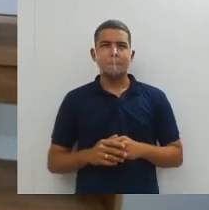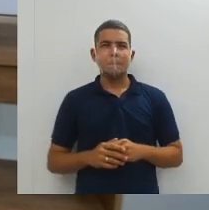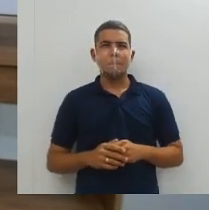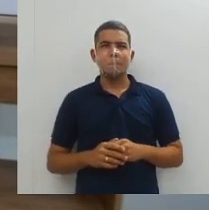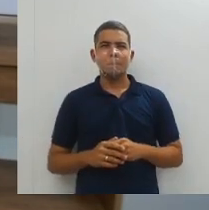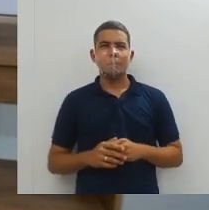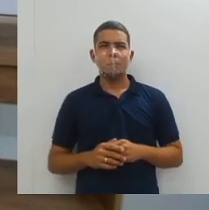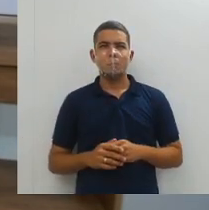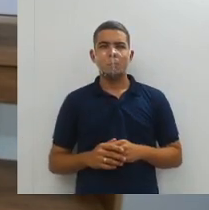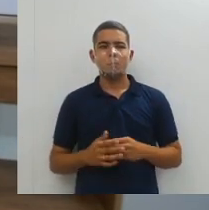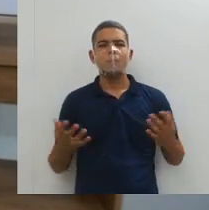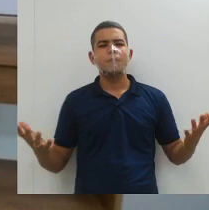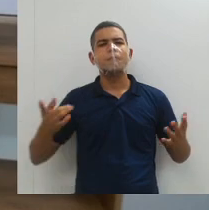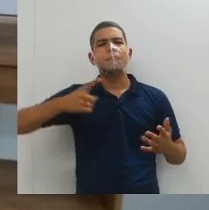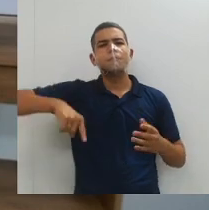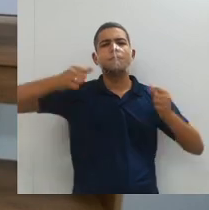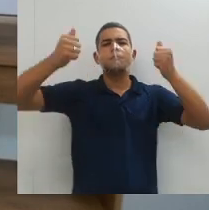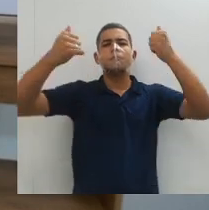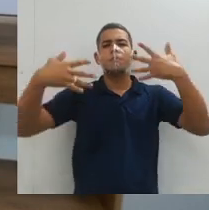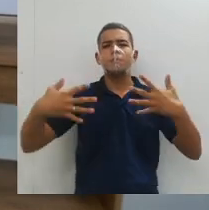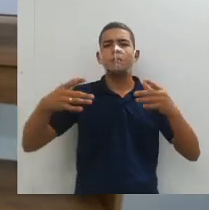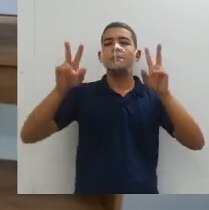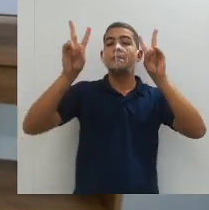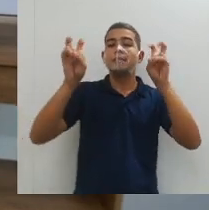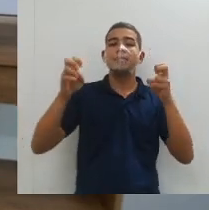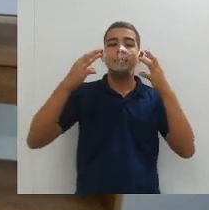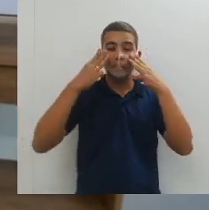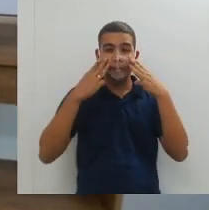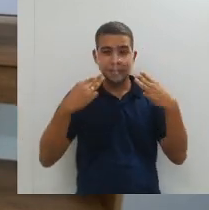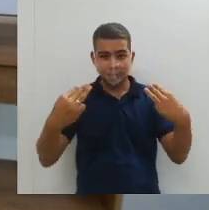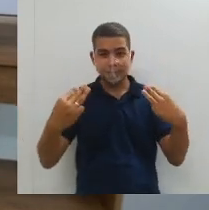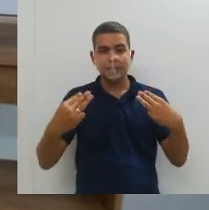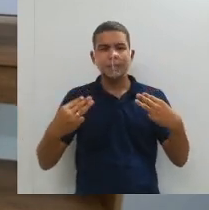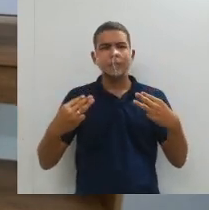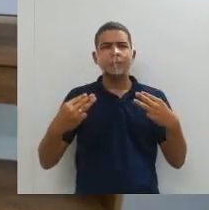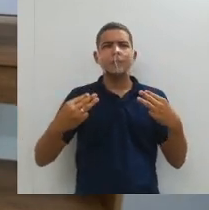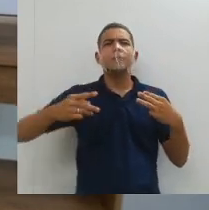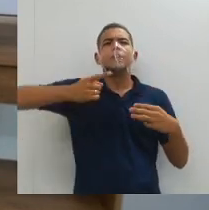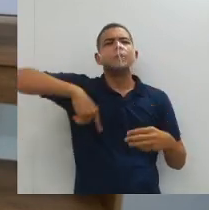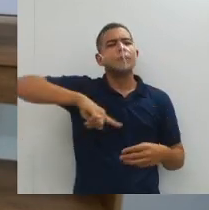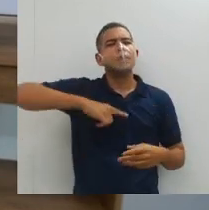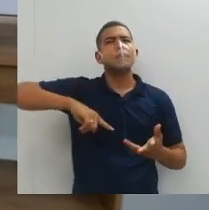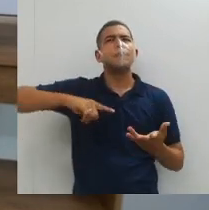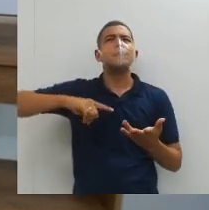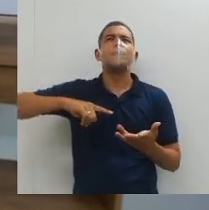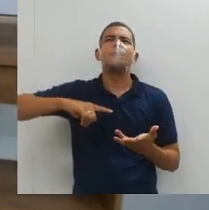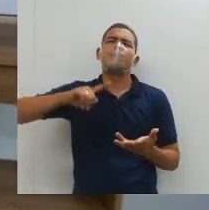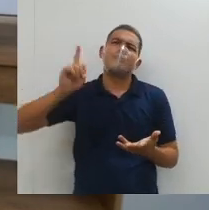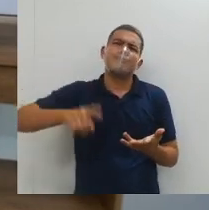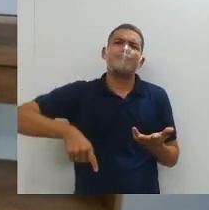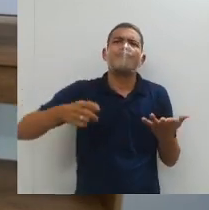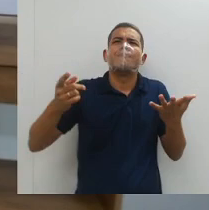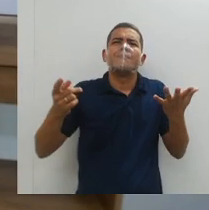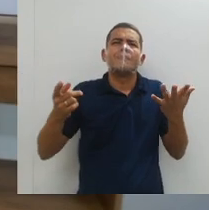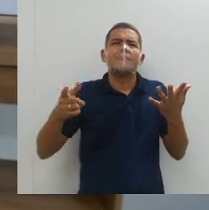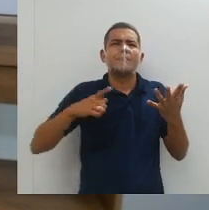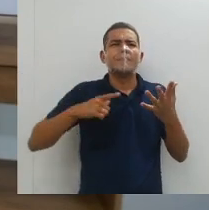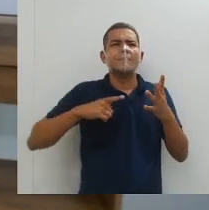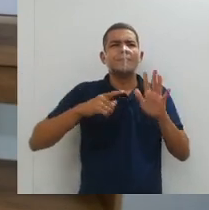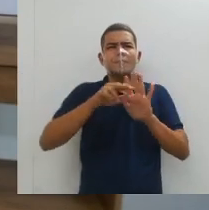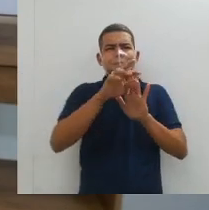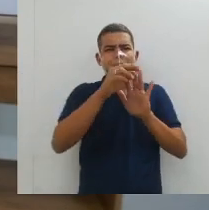Então, quando a gente fala de Maquiavel, nós não podemos deixar de considerar os